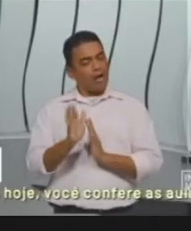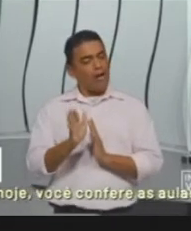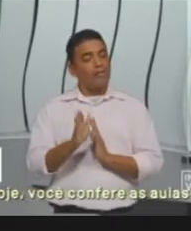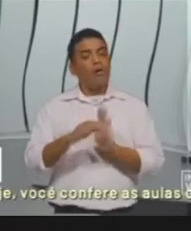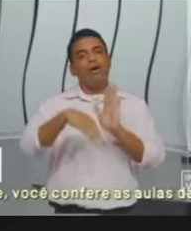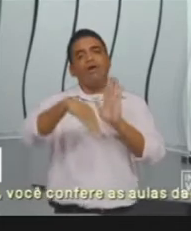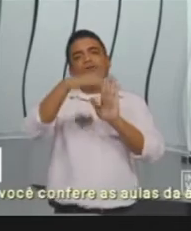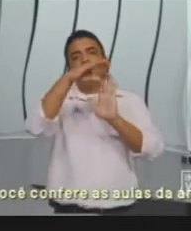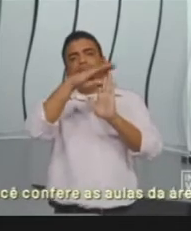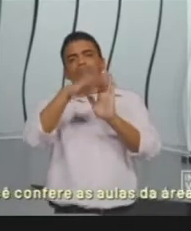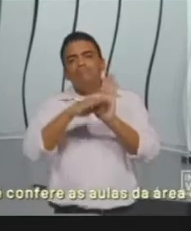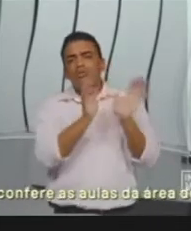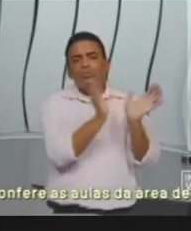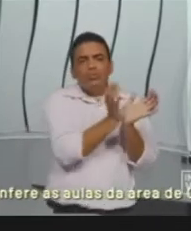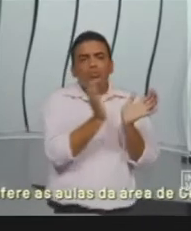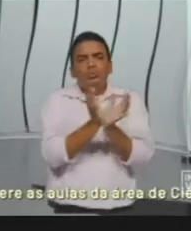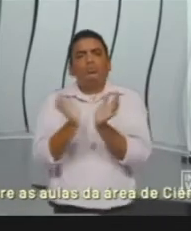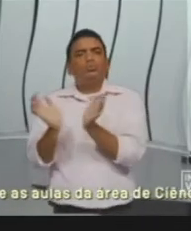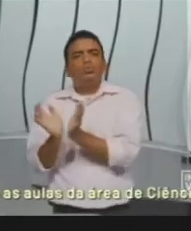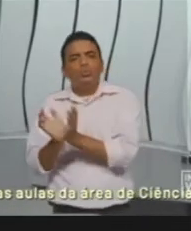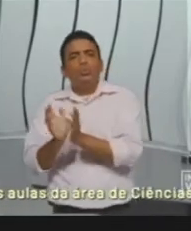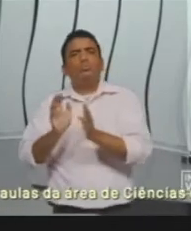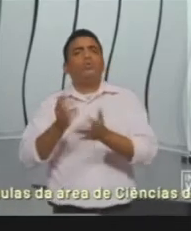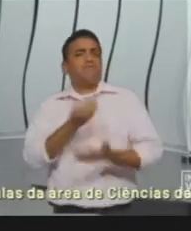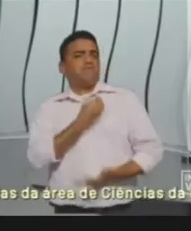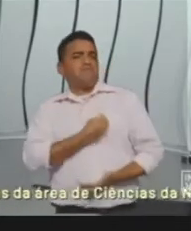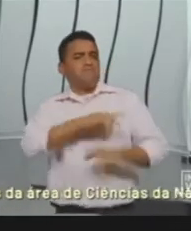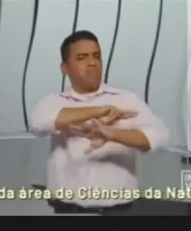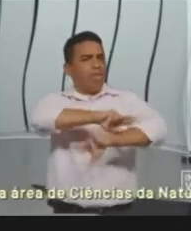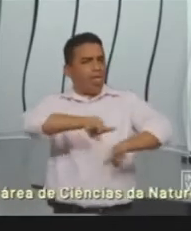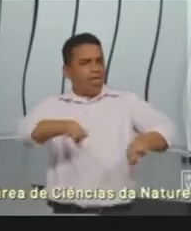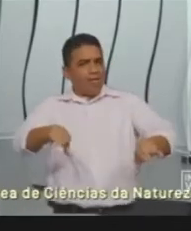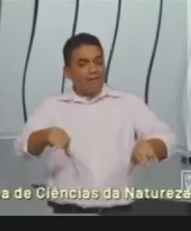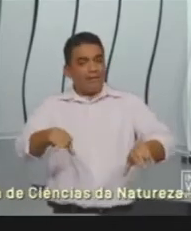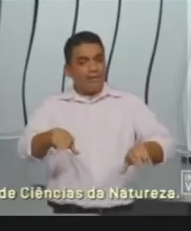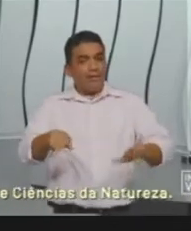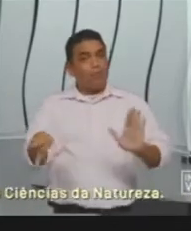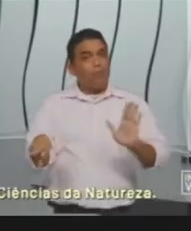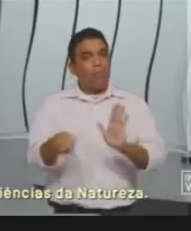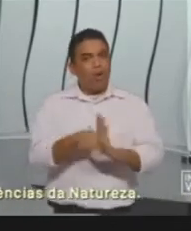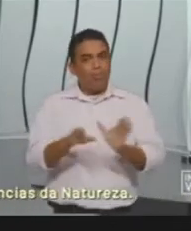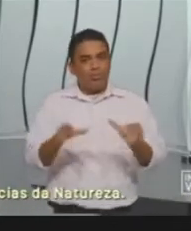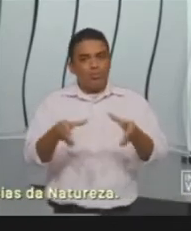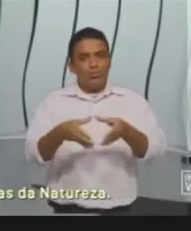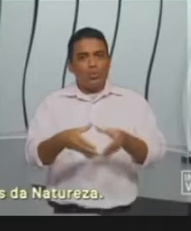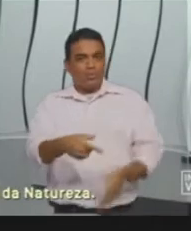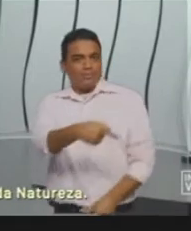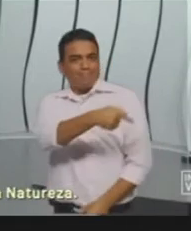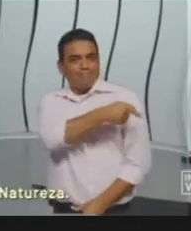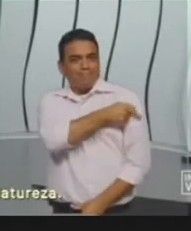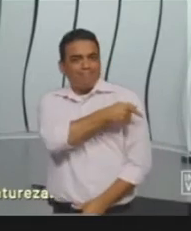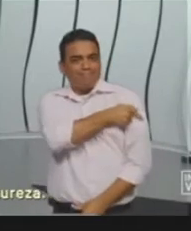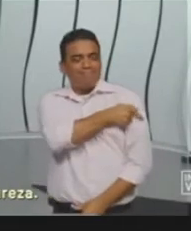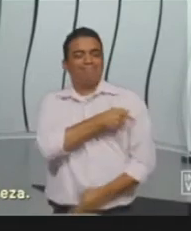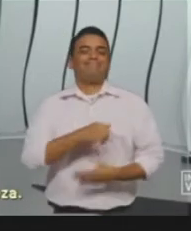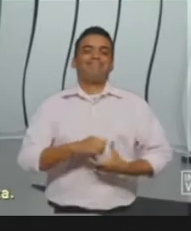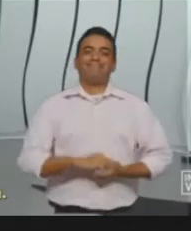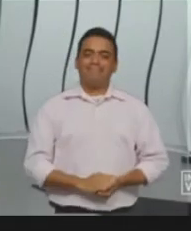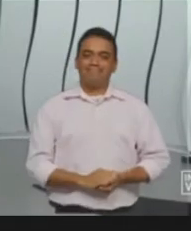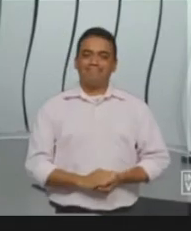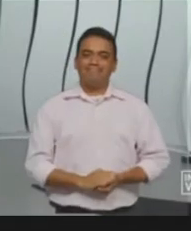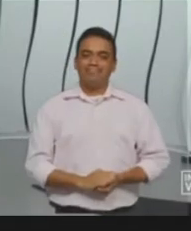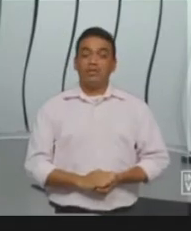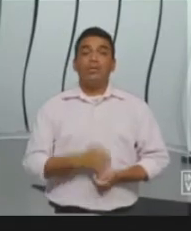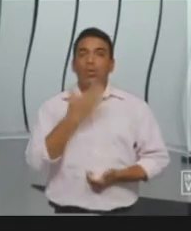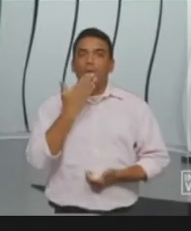classificação dos seres vivos. Este assunto é voltado para você, aluno do 7º ano do ensino fundamental. Quais